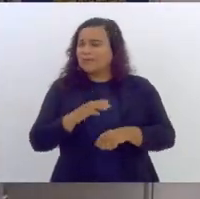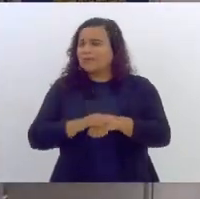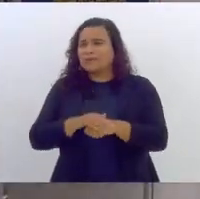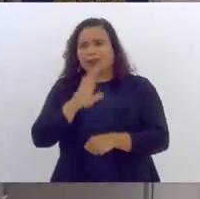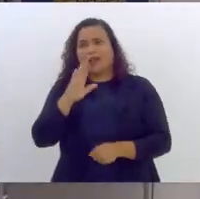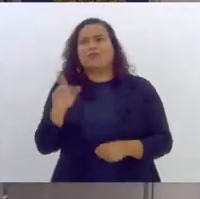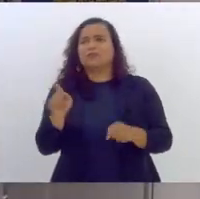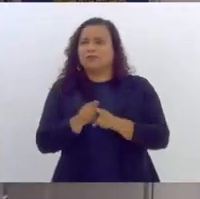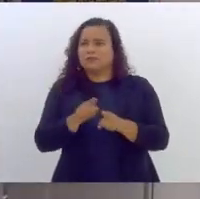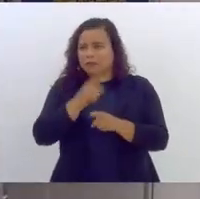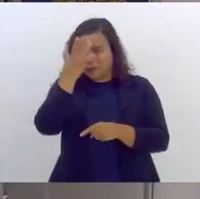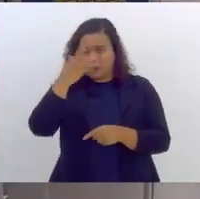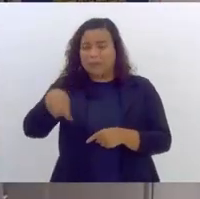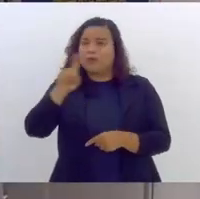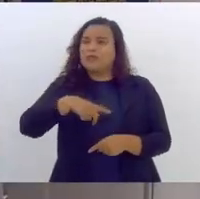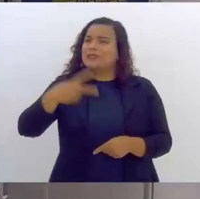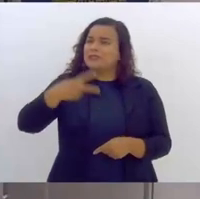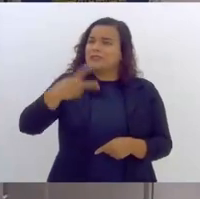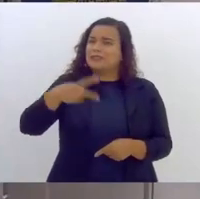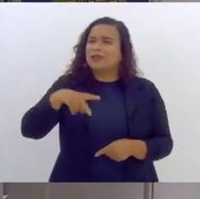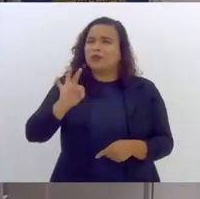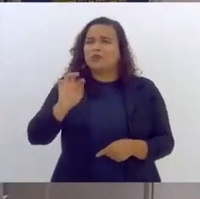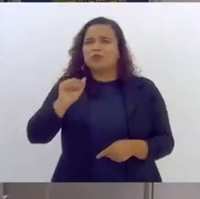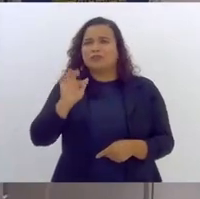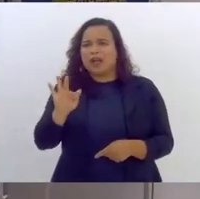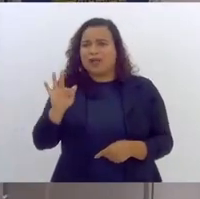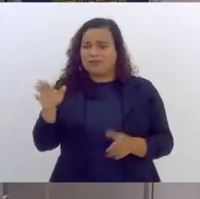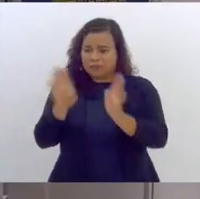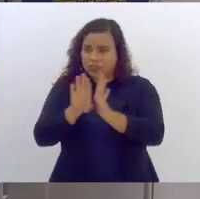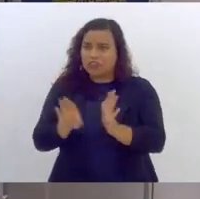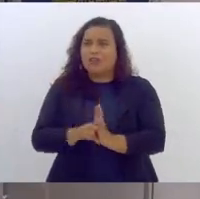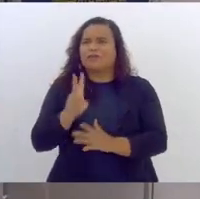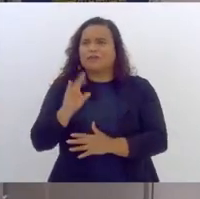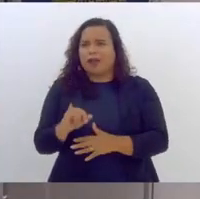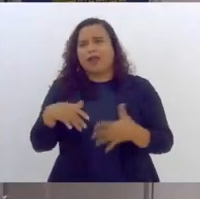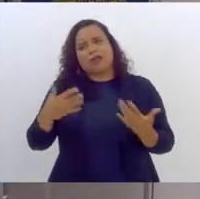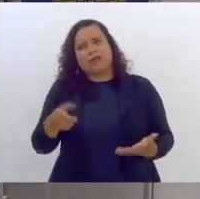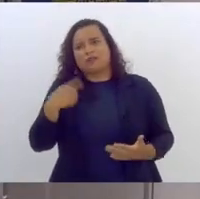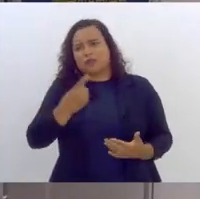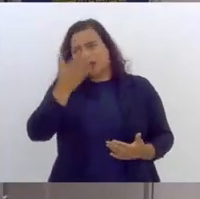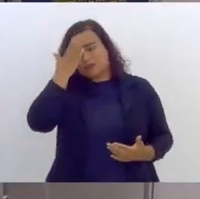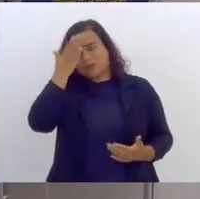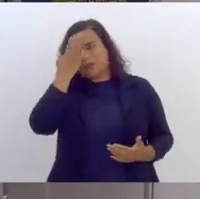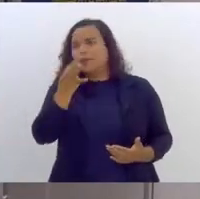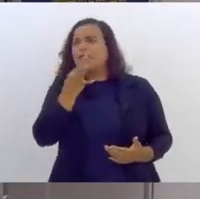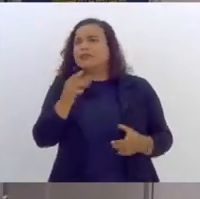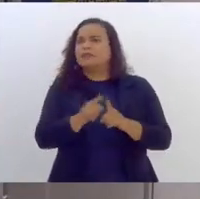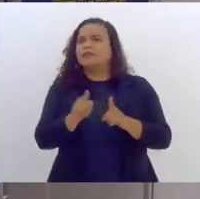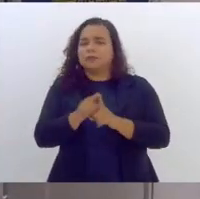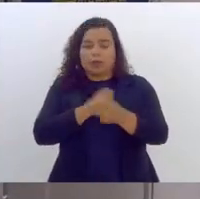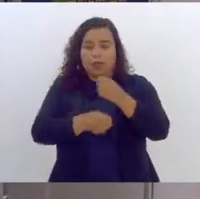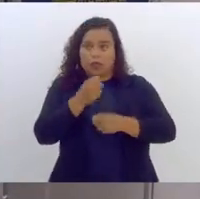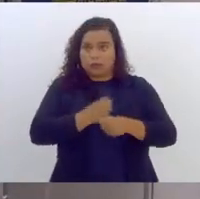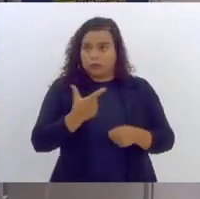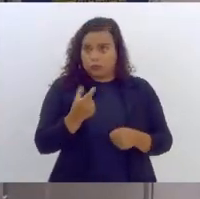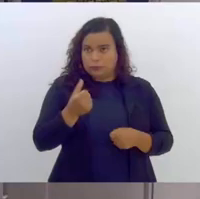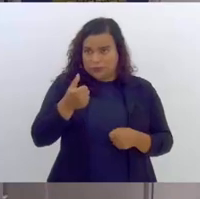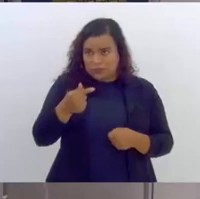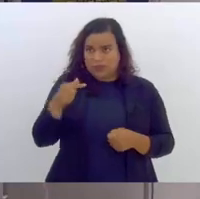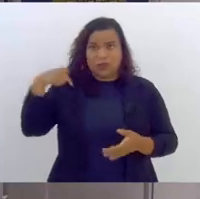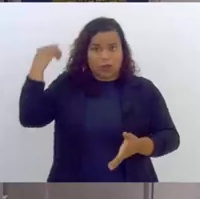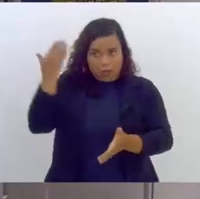o pessoal do segundo tá chegando agora é do nosso conhecimento também que de 2017 para cá